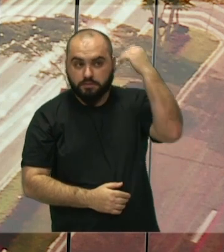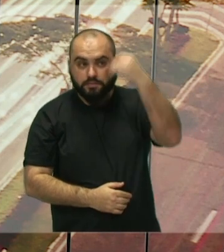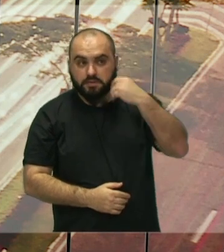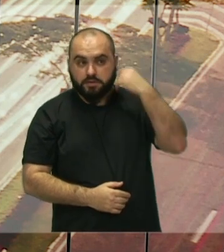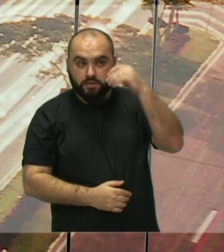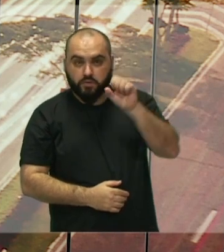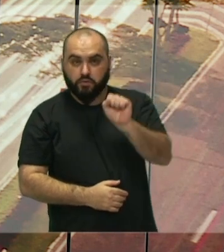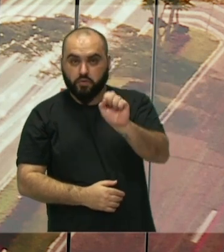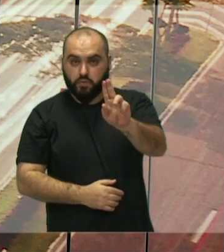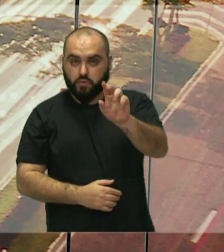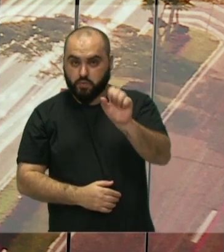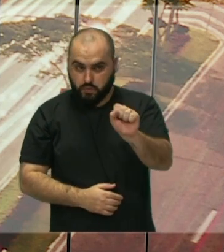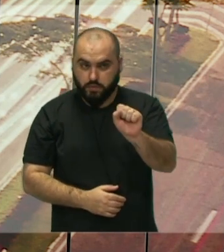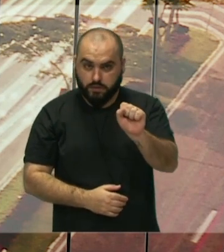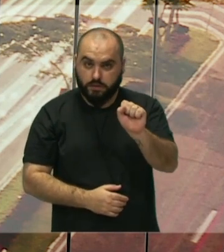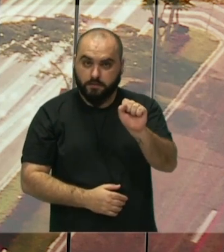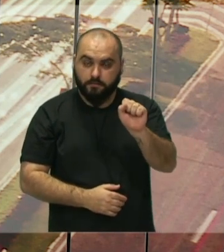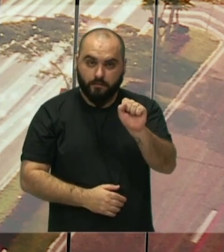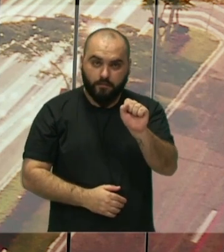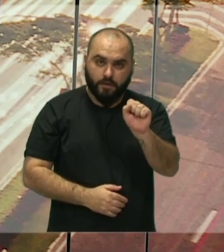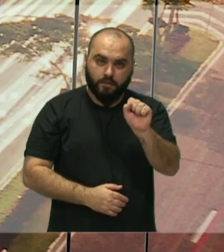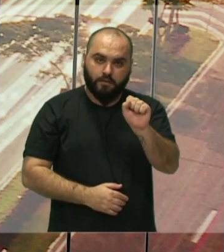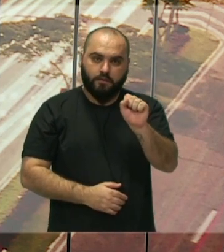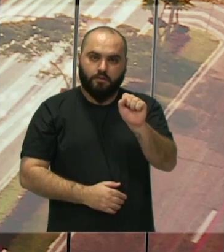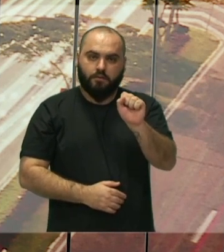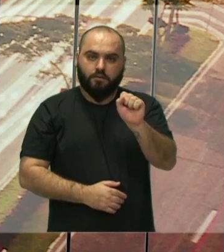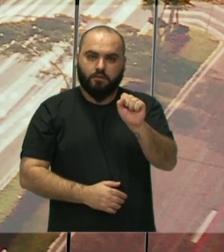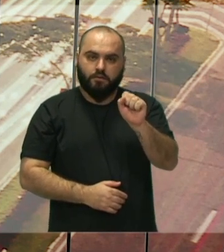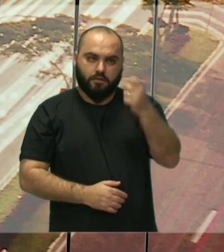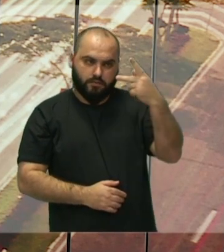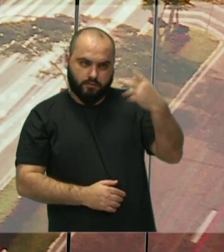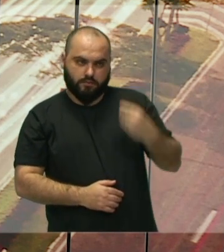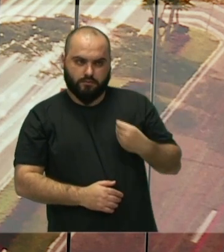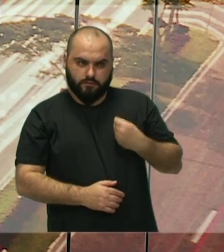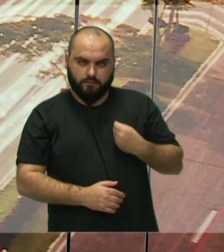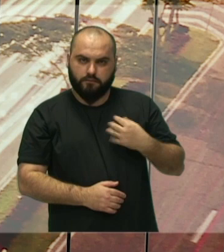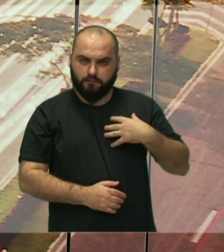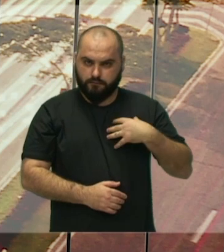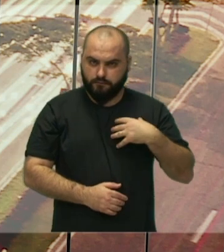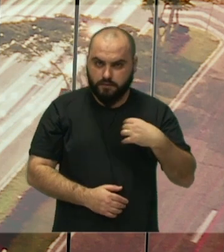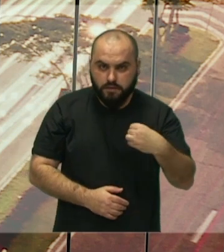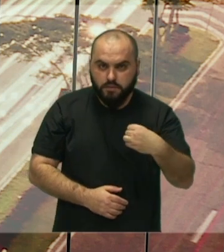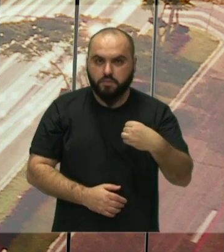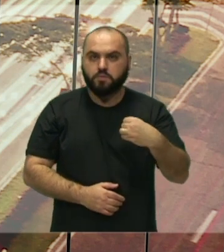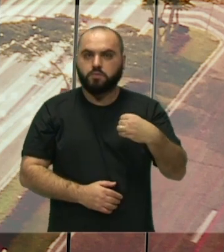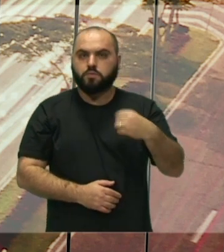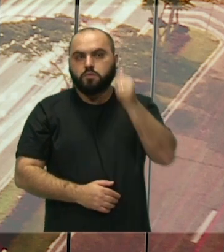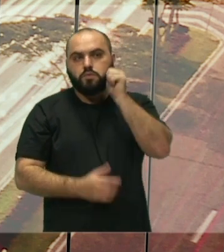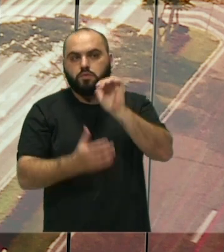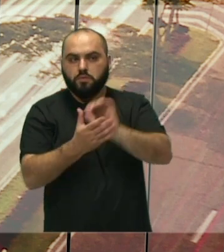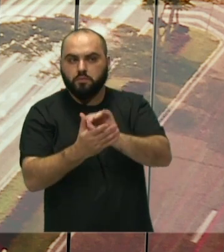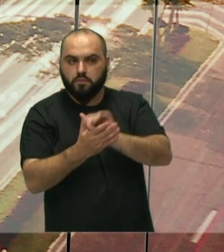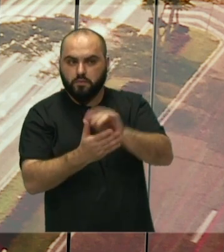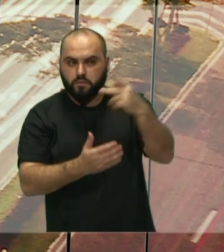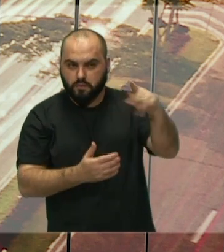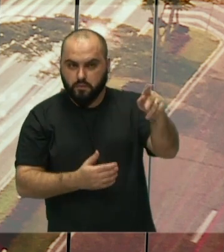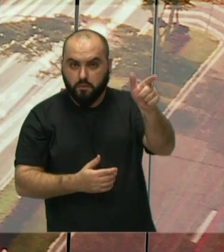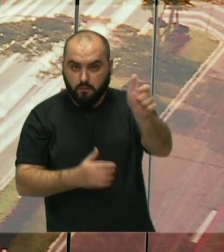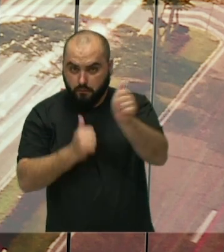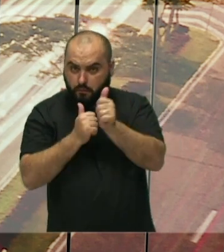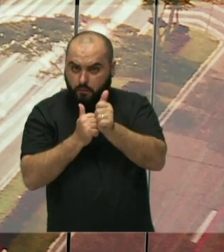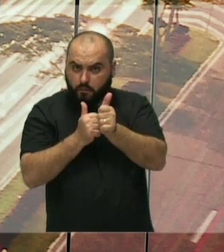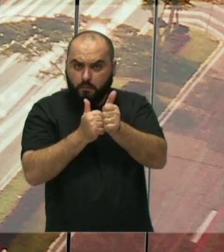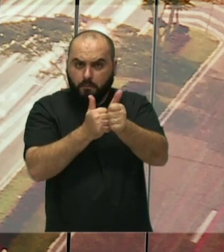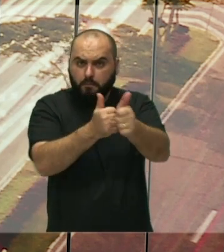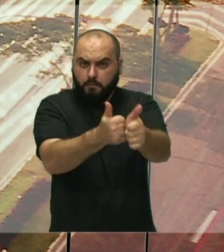diz respeito à a vinda do seu filho, né, com a sua esposa, o senhor acompanhou diversas